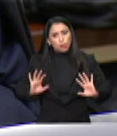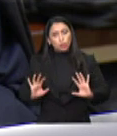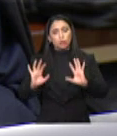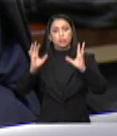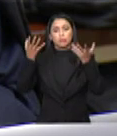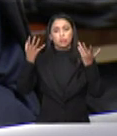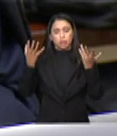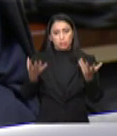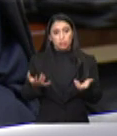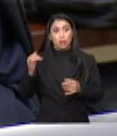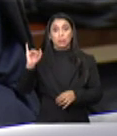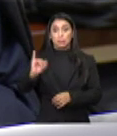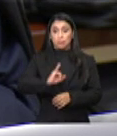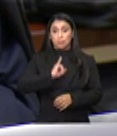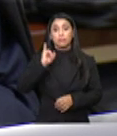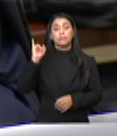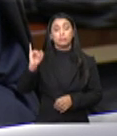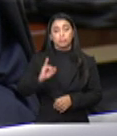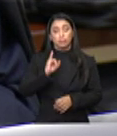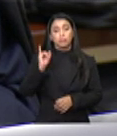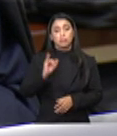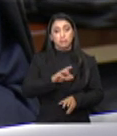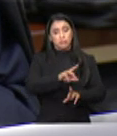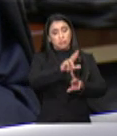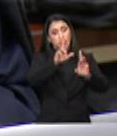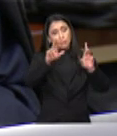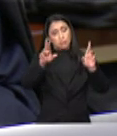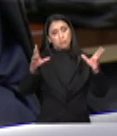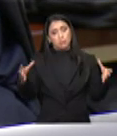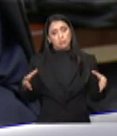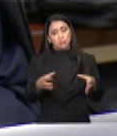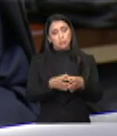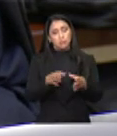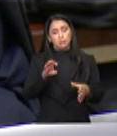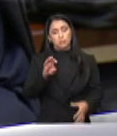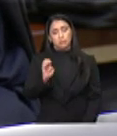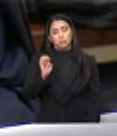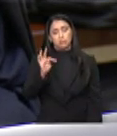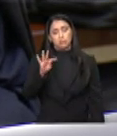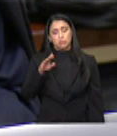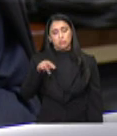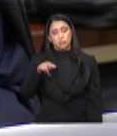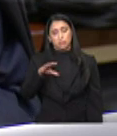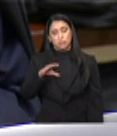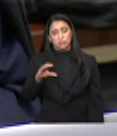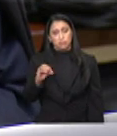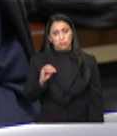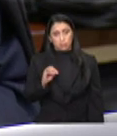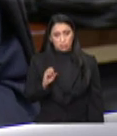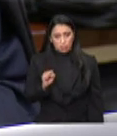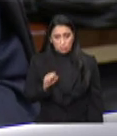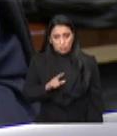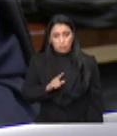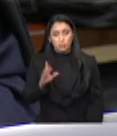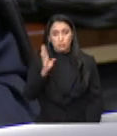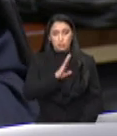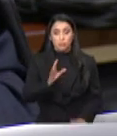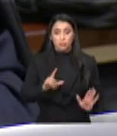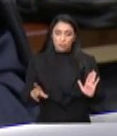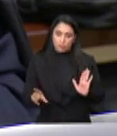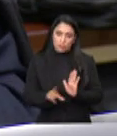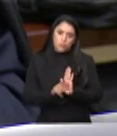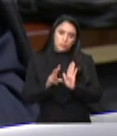comemorativas de alta significação para os diferentes segmentos étnicos nacionais. Essa lei, como